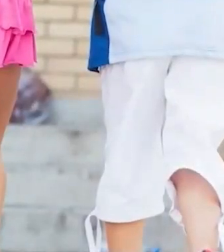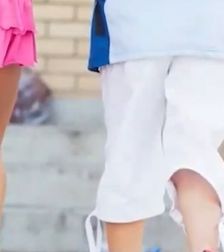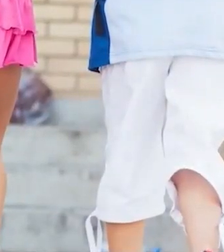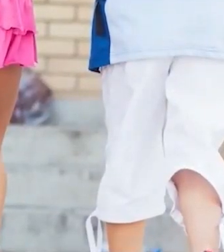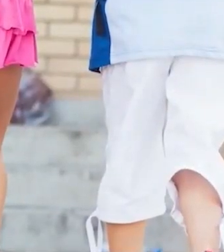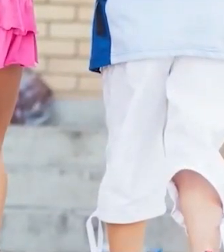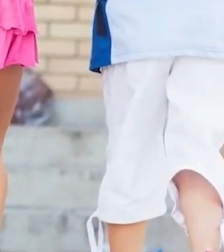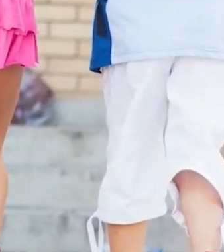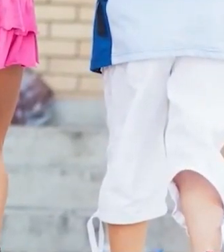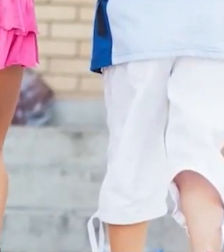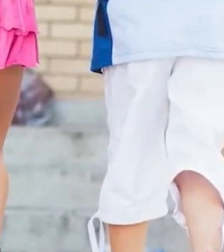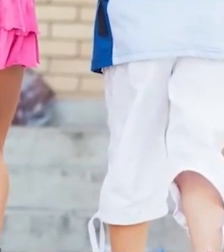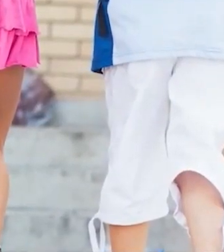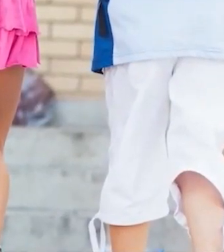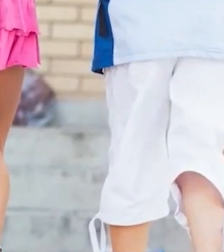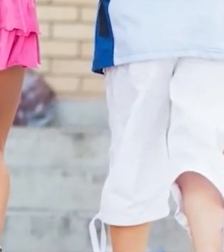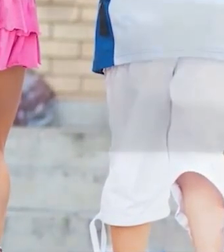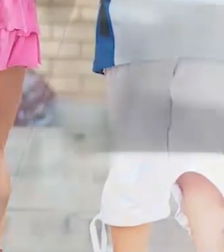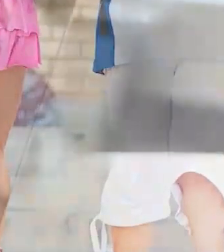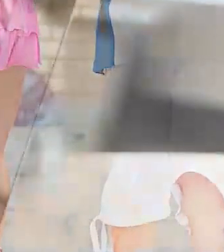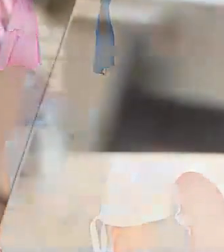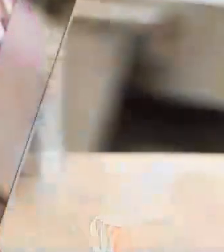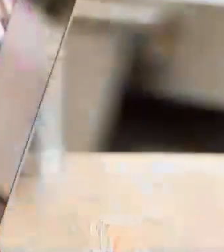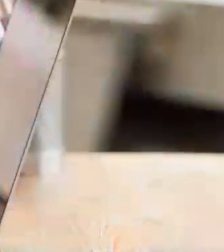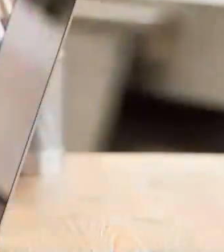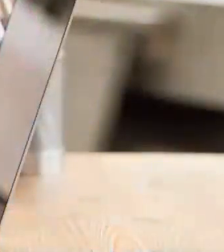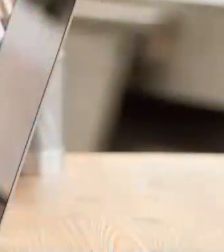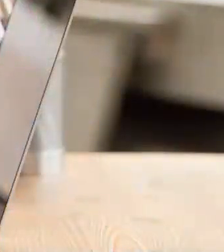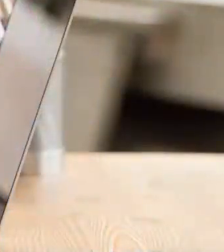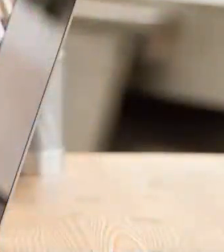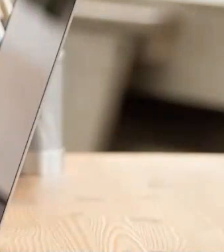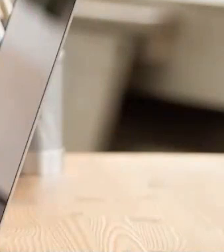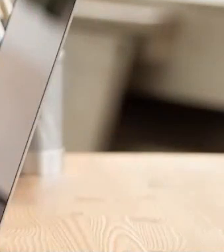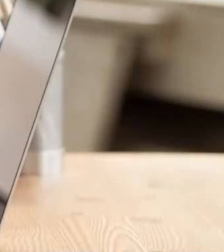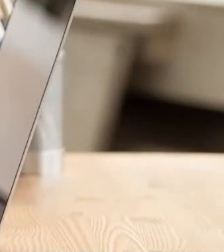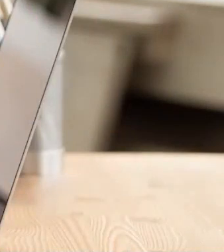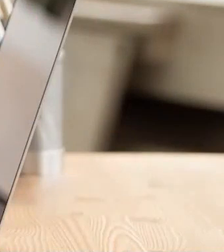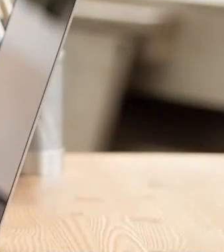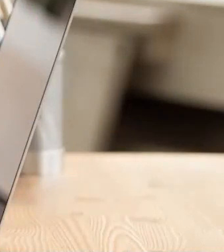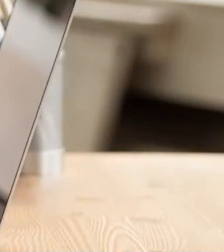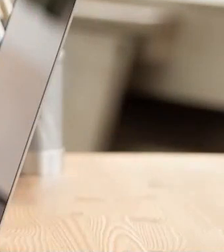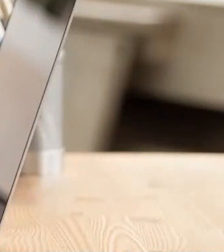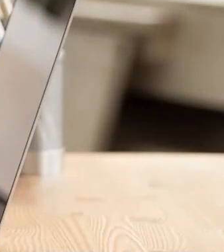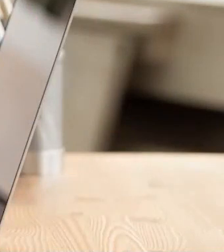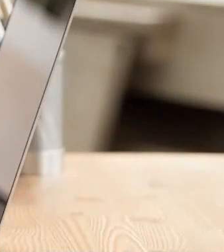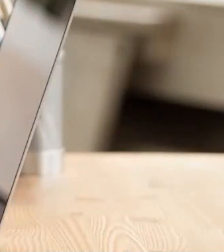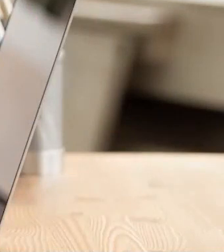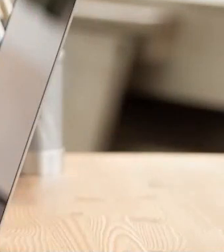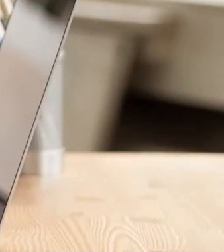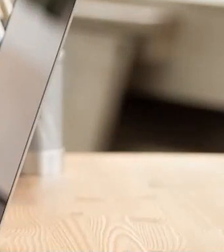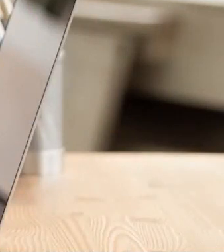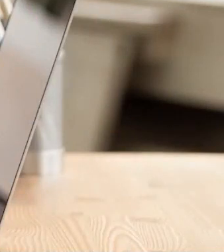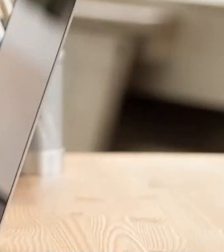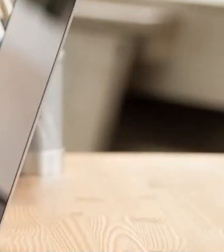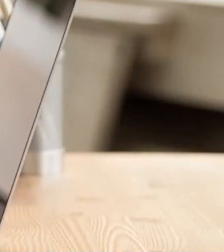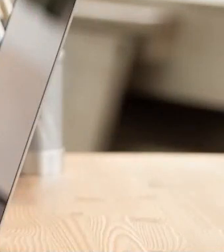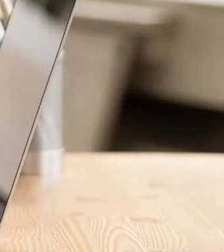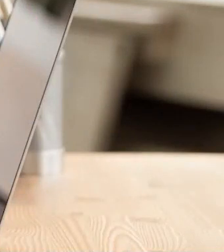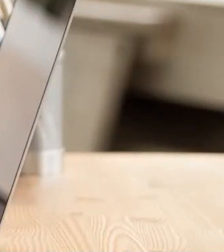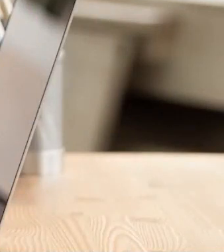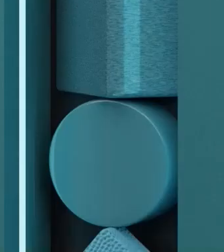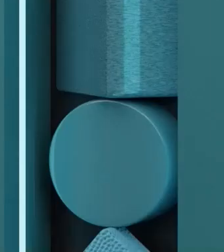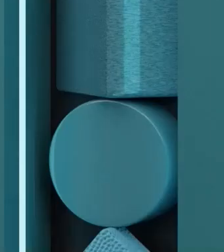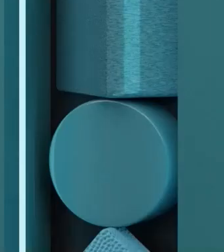school. Chegar na escola. Study. Estudar.